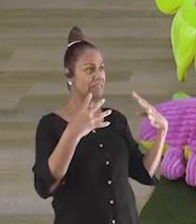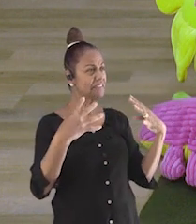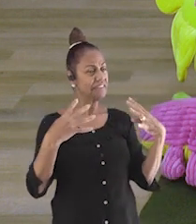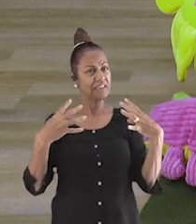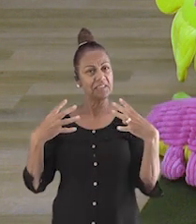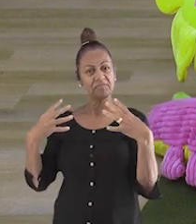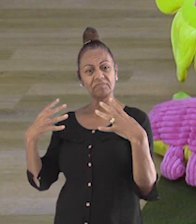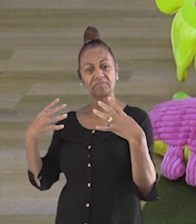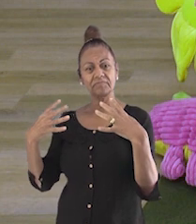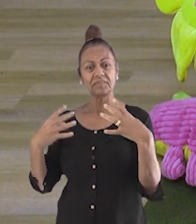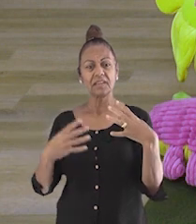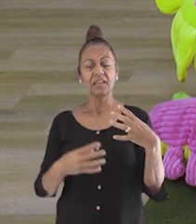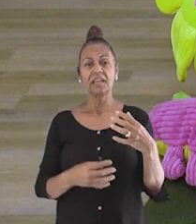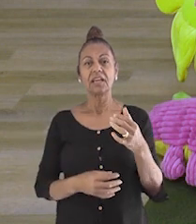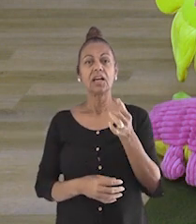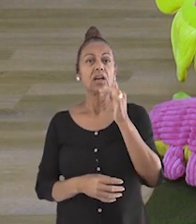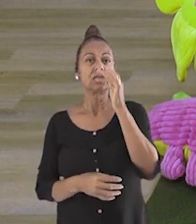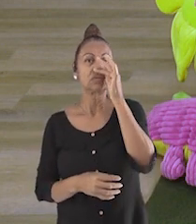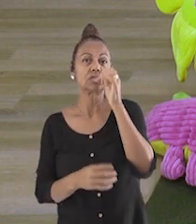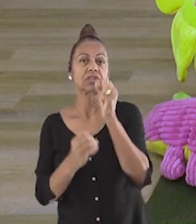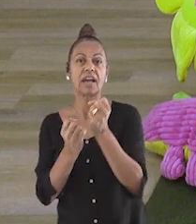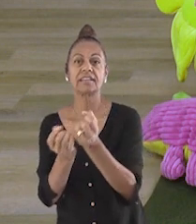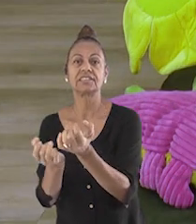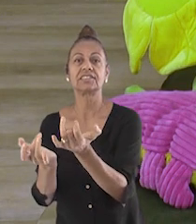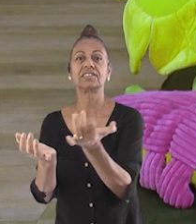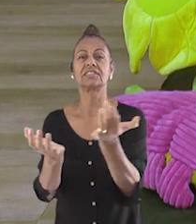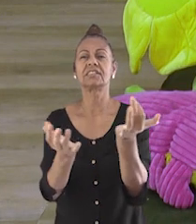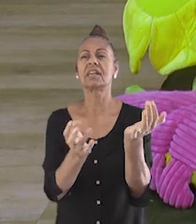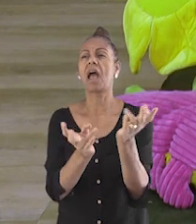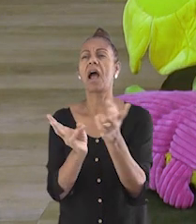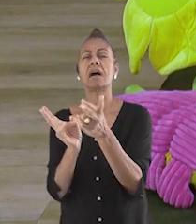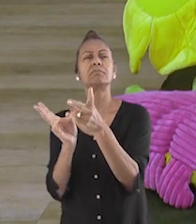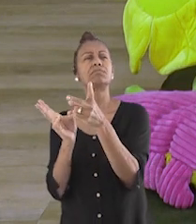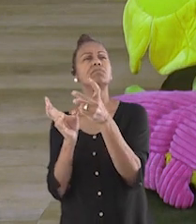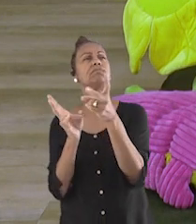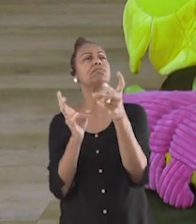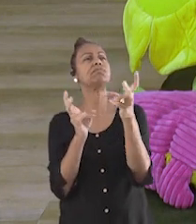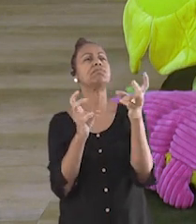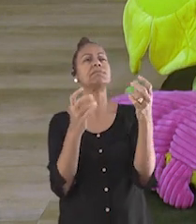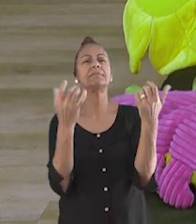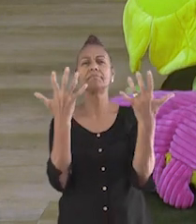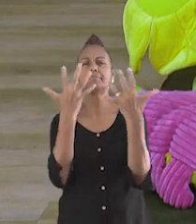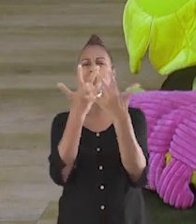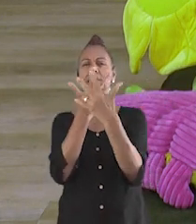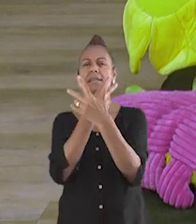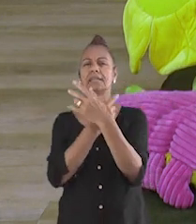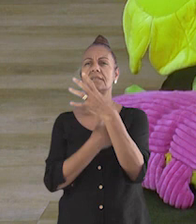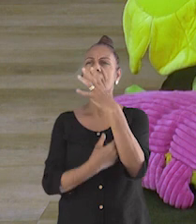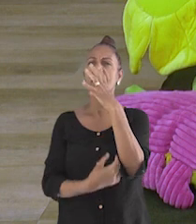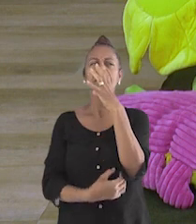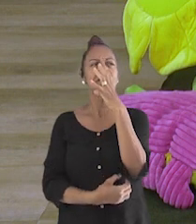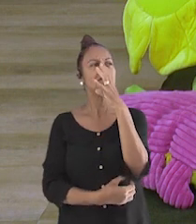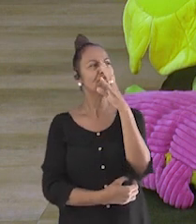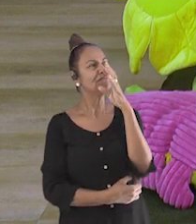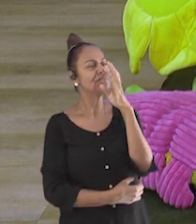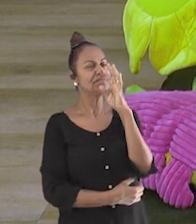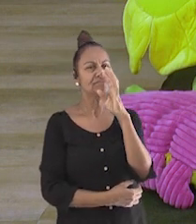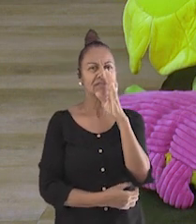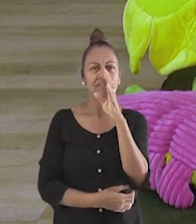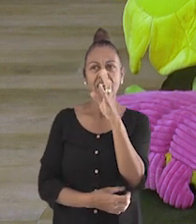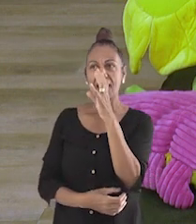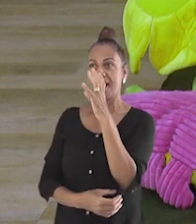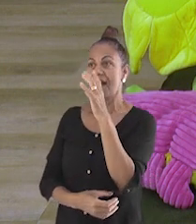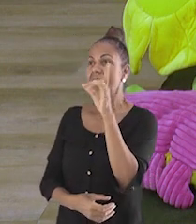jasmins olhavam para mim. No jardim, meu olhar se perdia